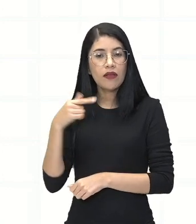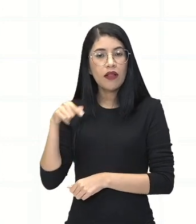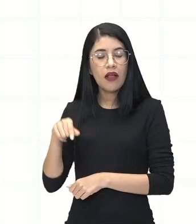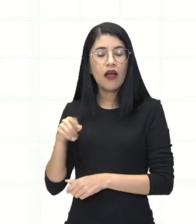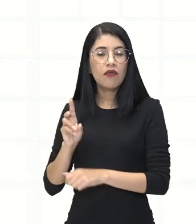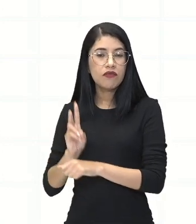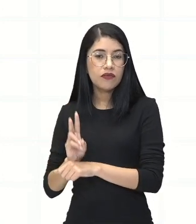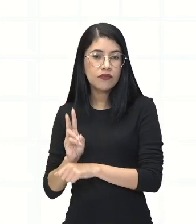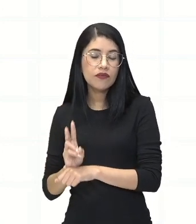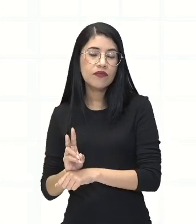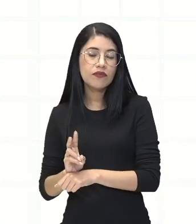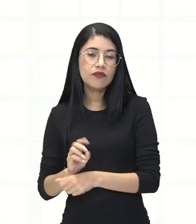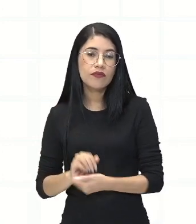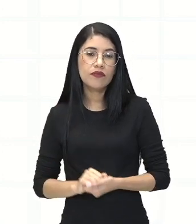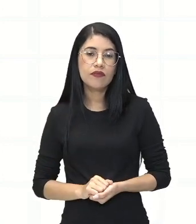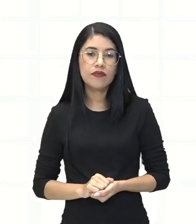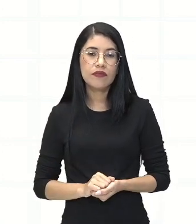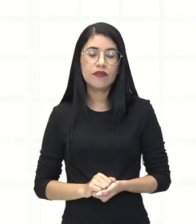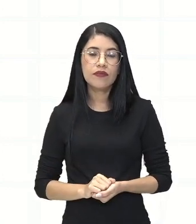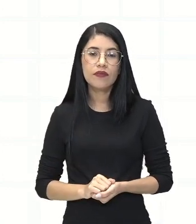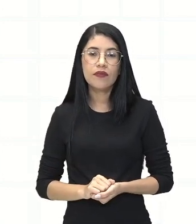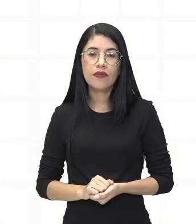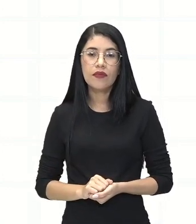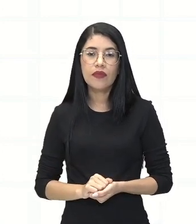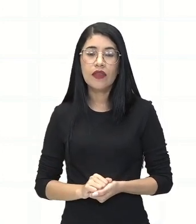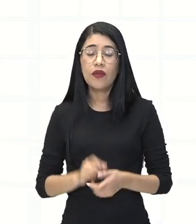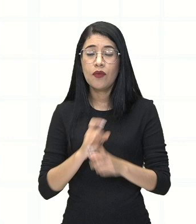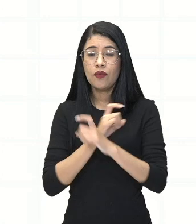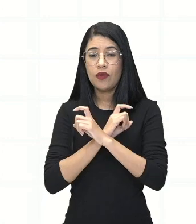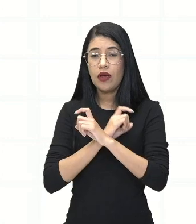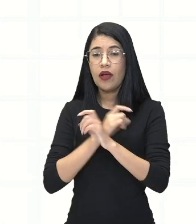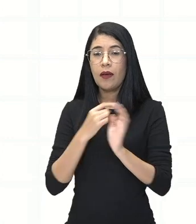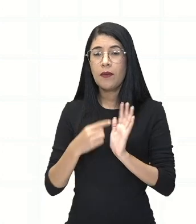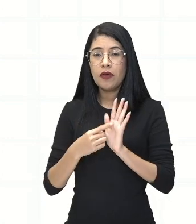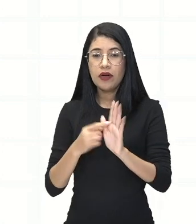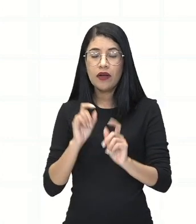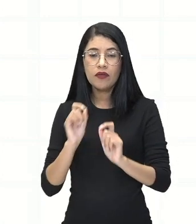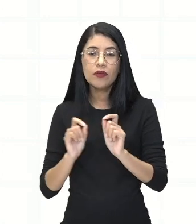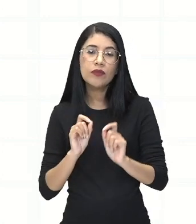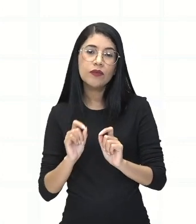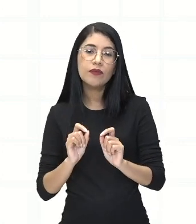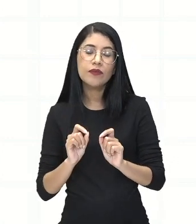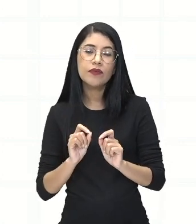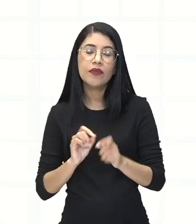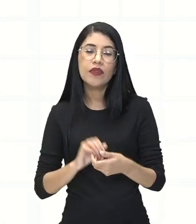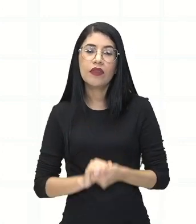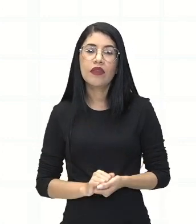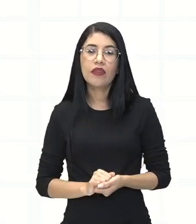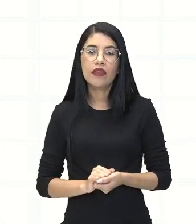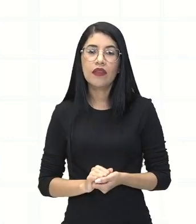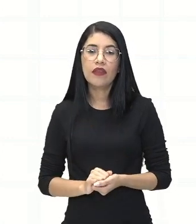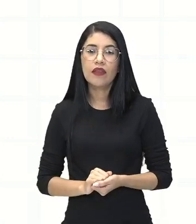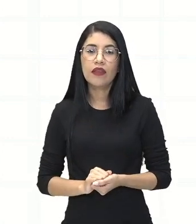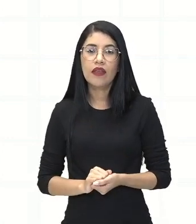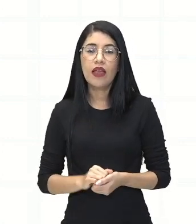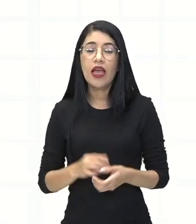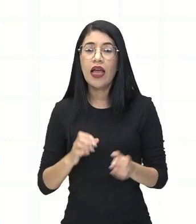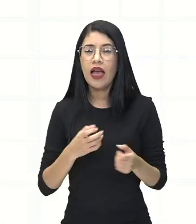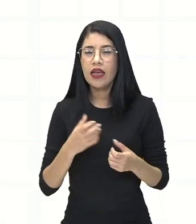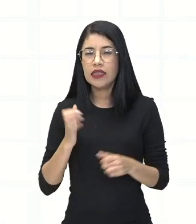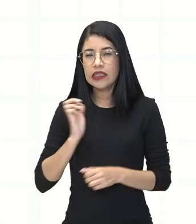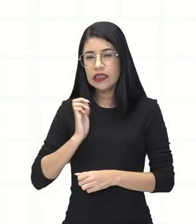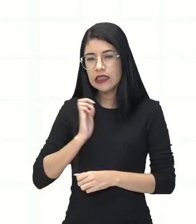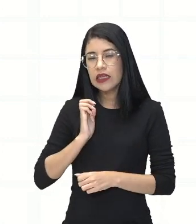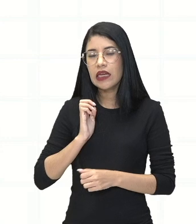para a civilização. Aquilo que eu falei para vocês, o faraó queria mostrar, através das suas pirâmides, como ele era rico, como